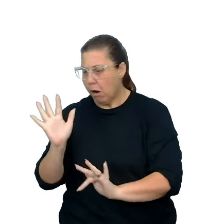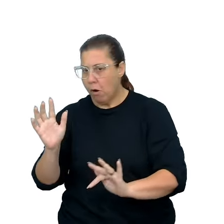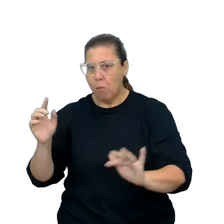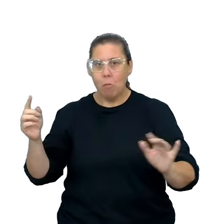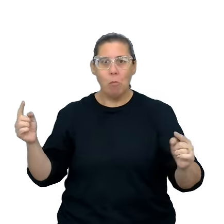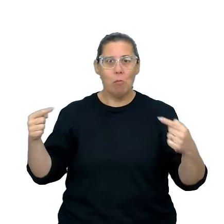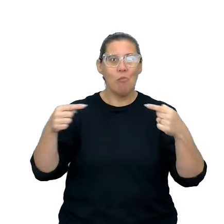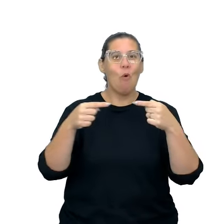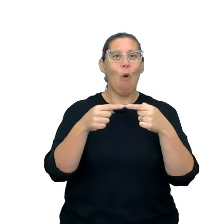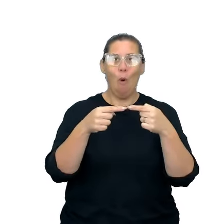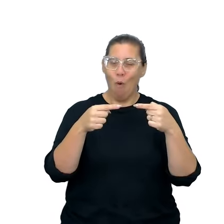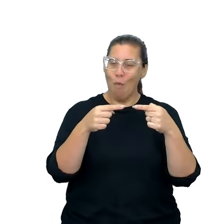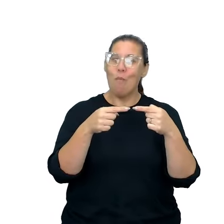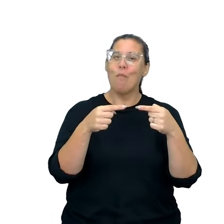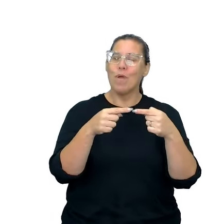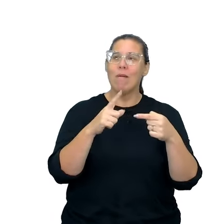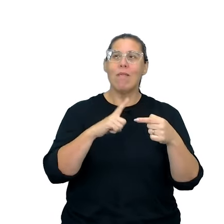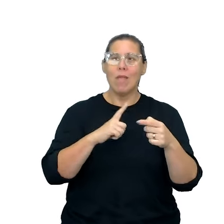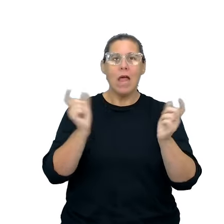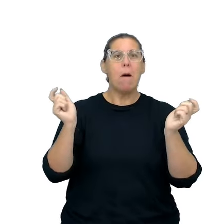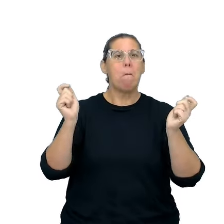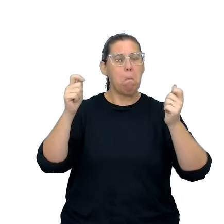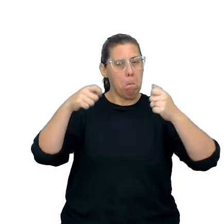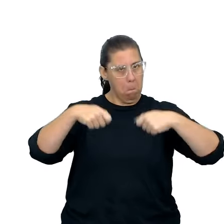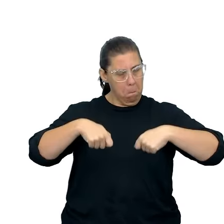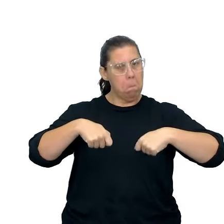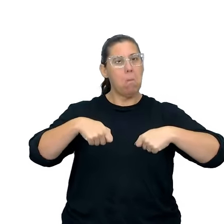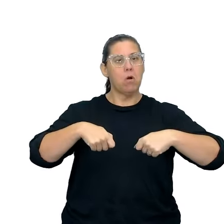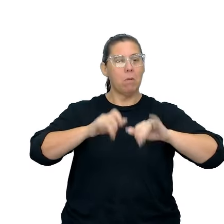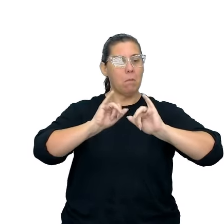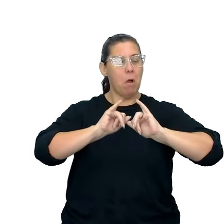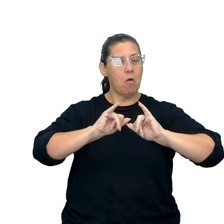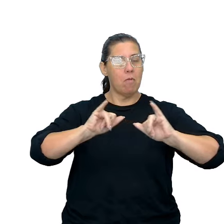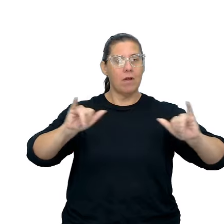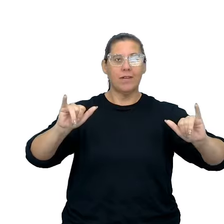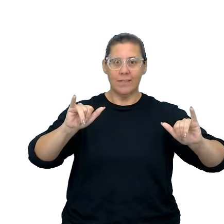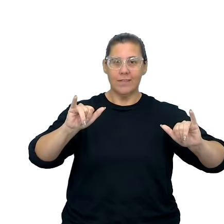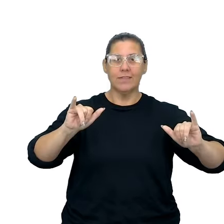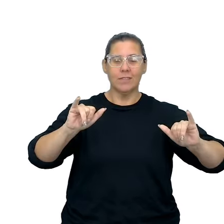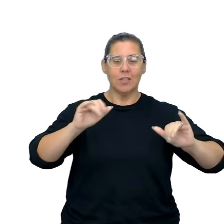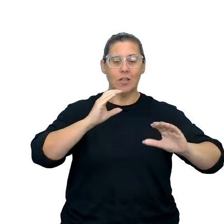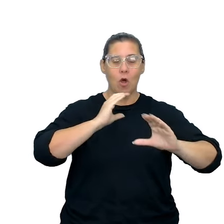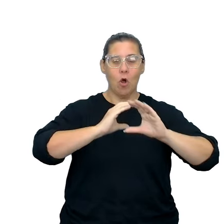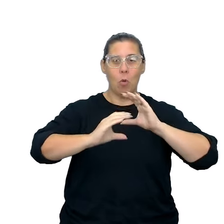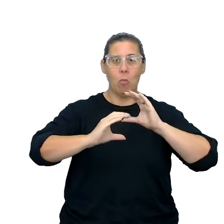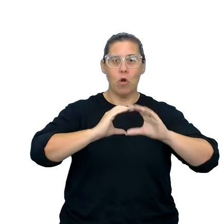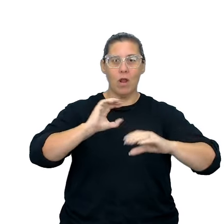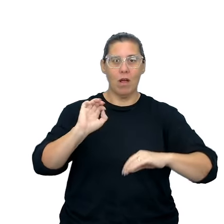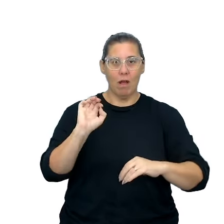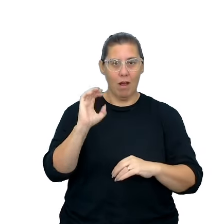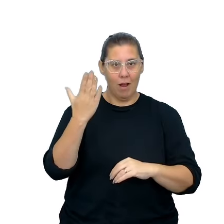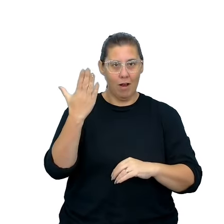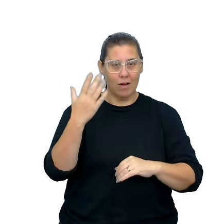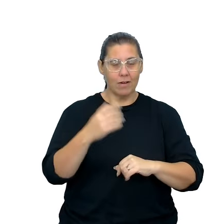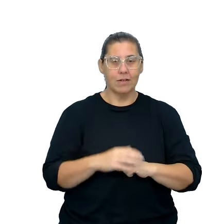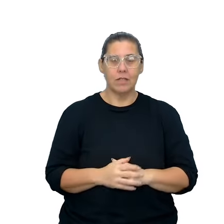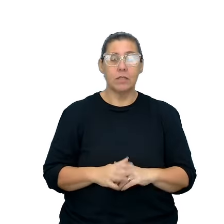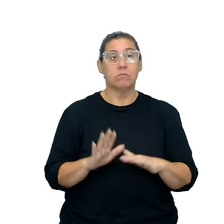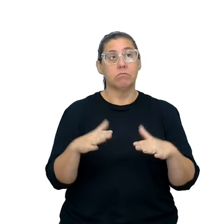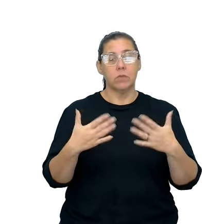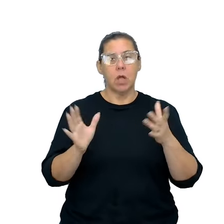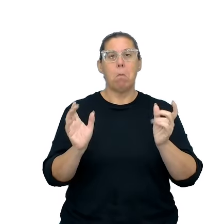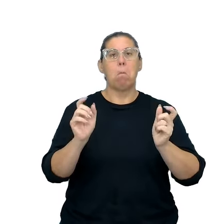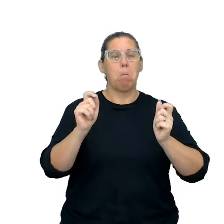formar, então, às vezes, a possibilidade de uma mensagem ser aí comunicada. Então, é